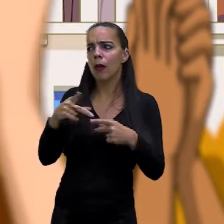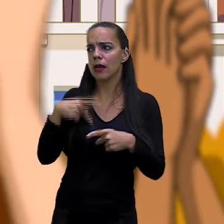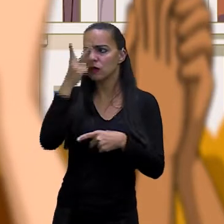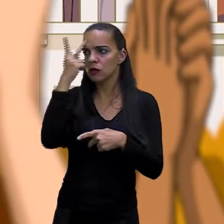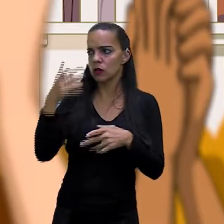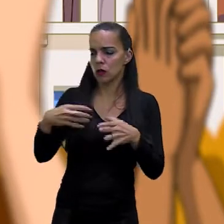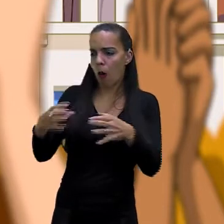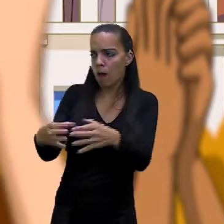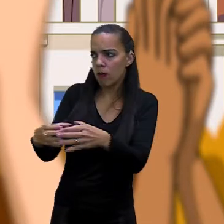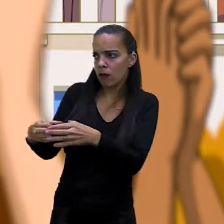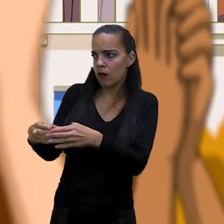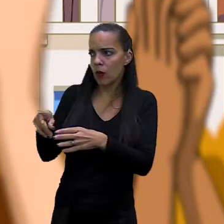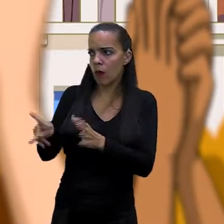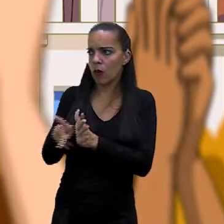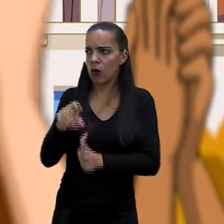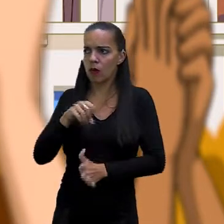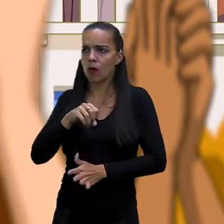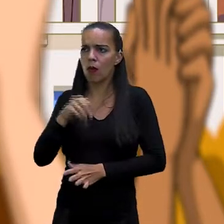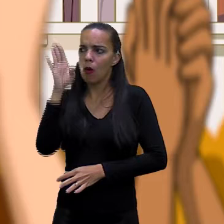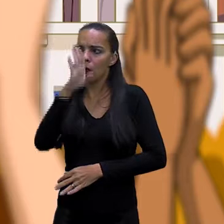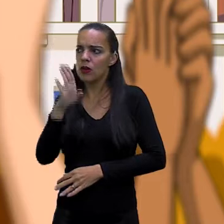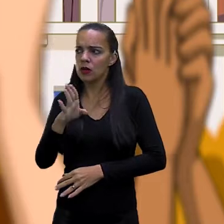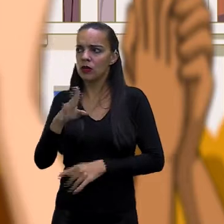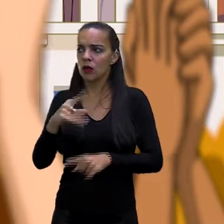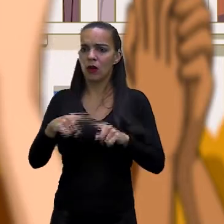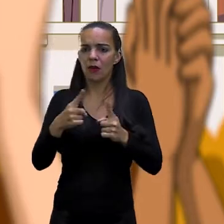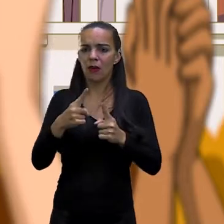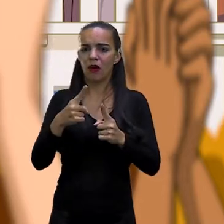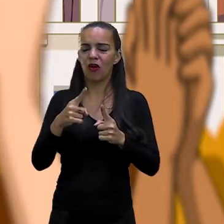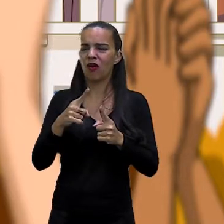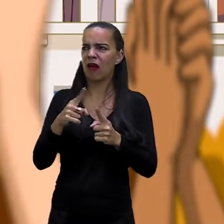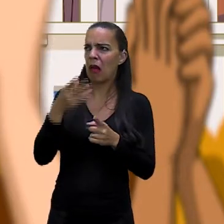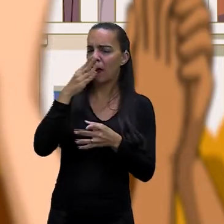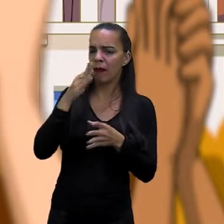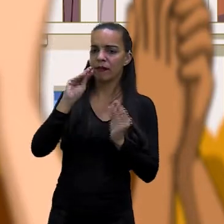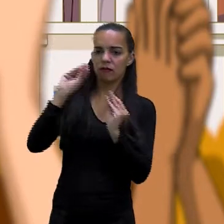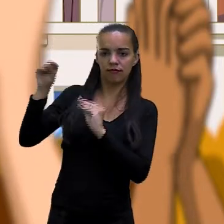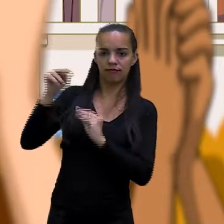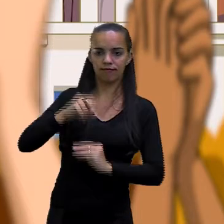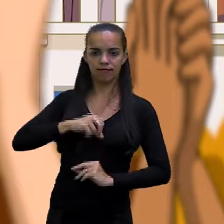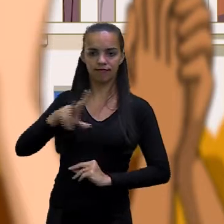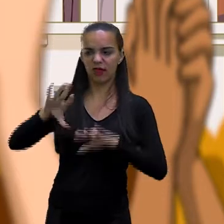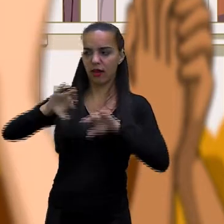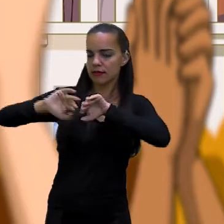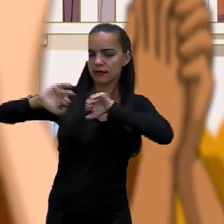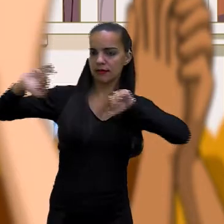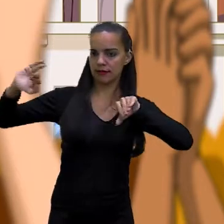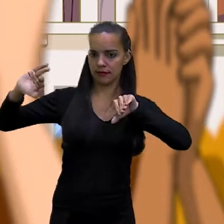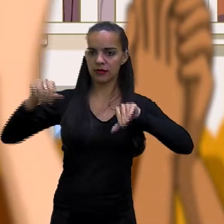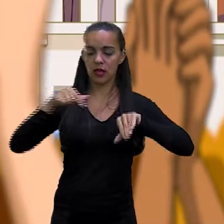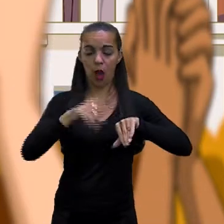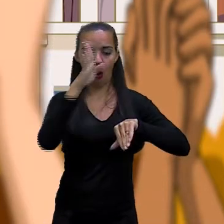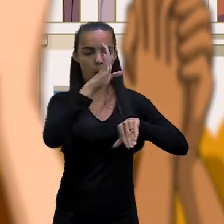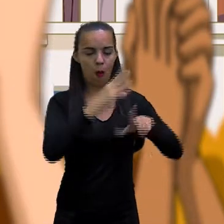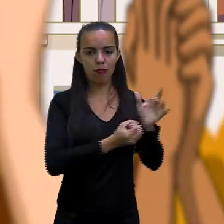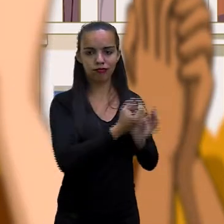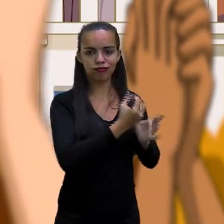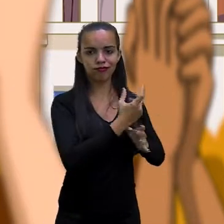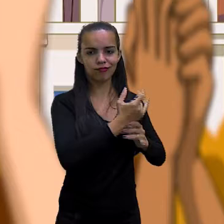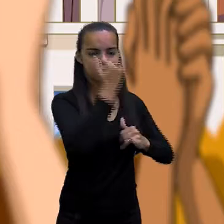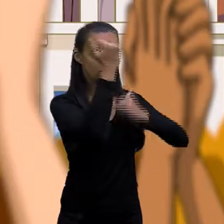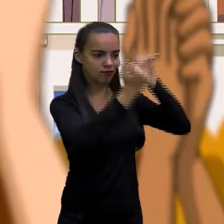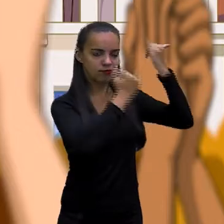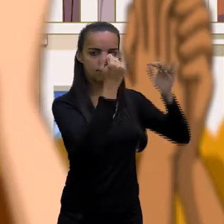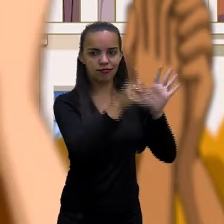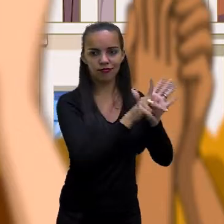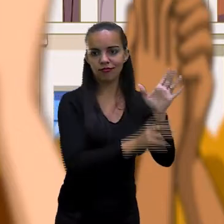interiorizado no Brasil, deixando de ser em Portugal. E um dos mais importantes, a